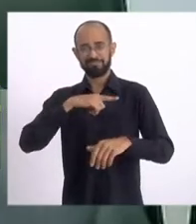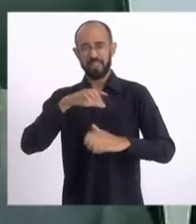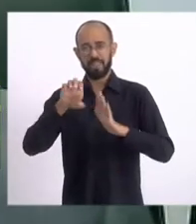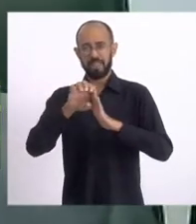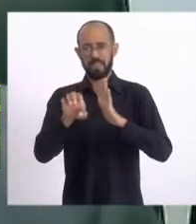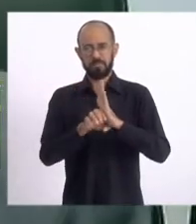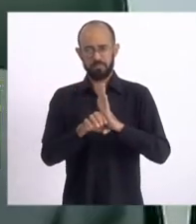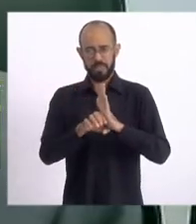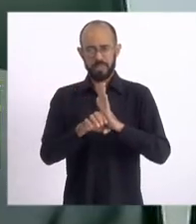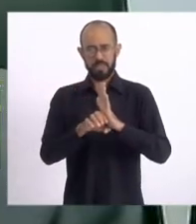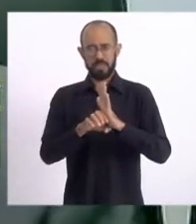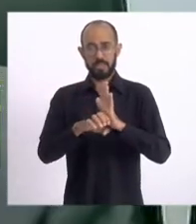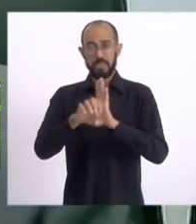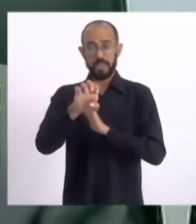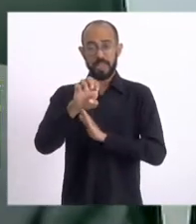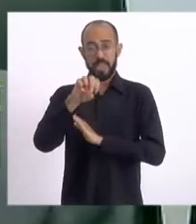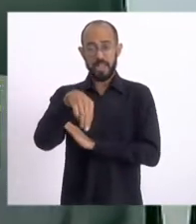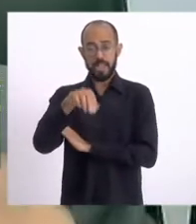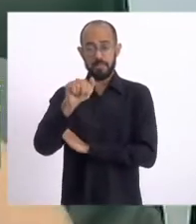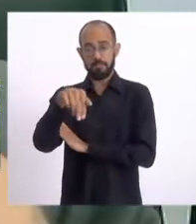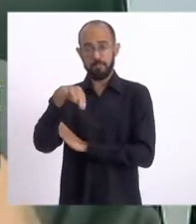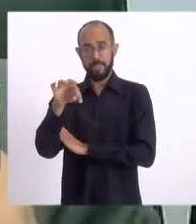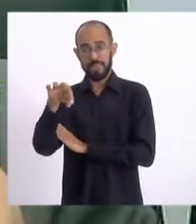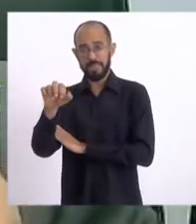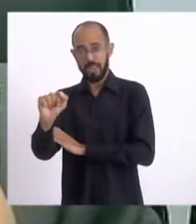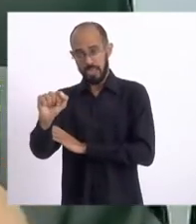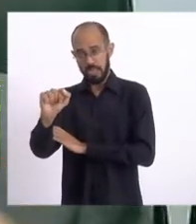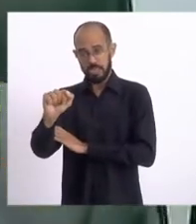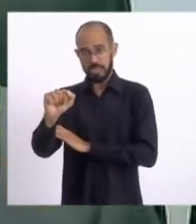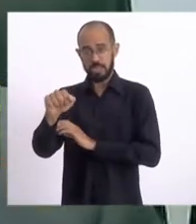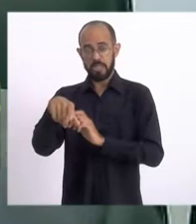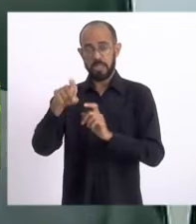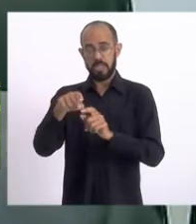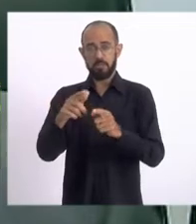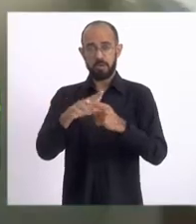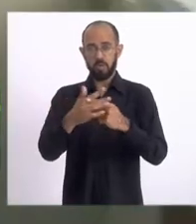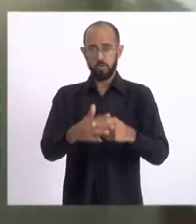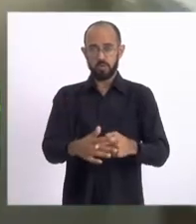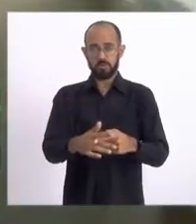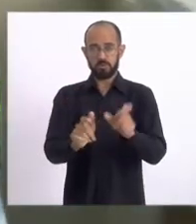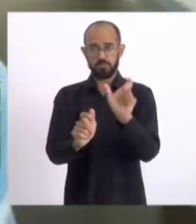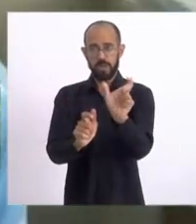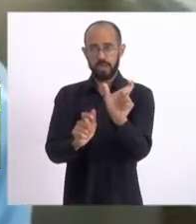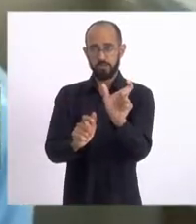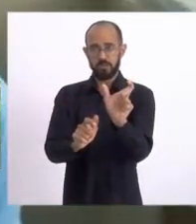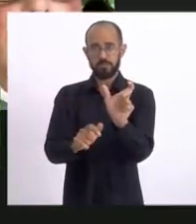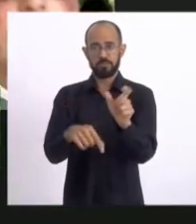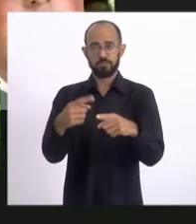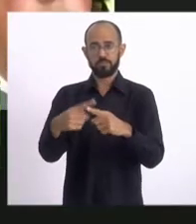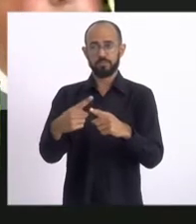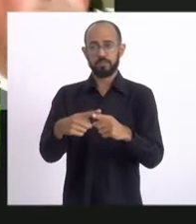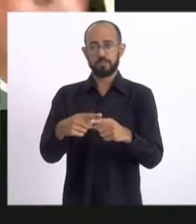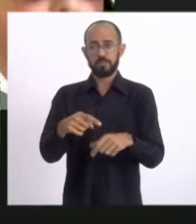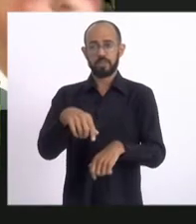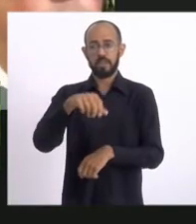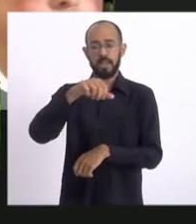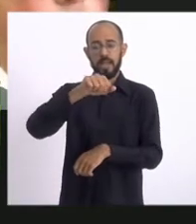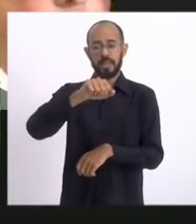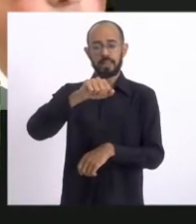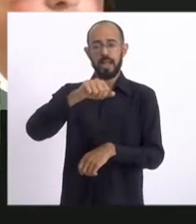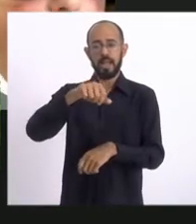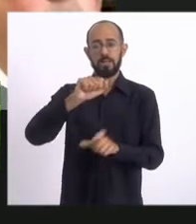na emenda. Corrigir de... Está escrito... Amaparo. Amaparo, só para corrigir amparo.